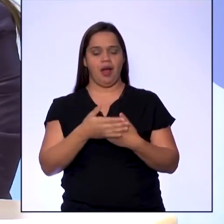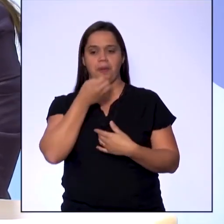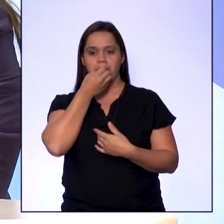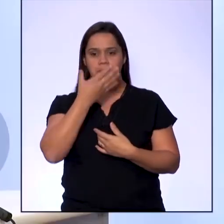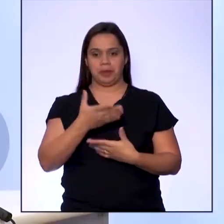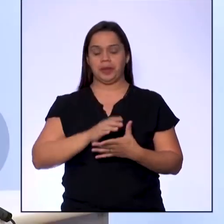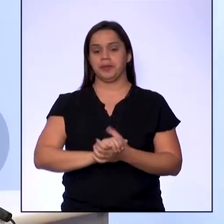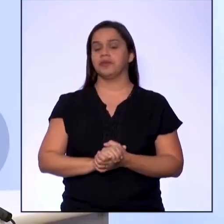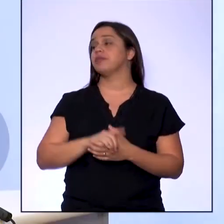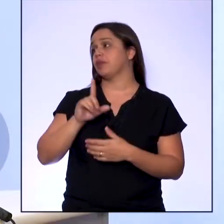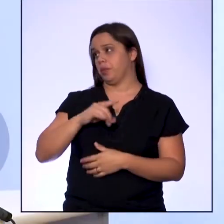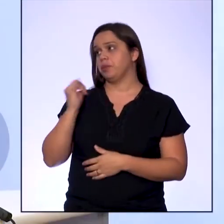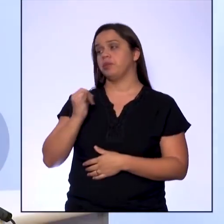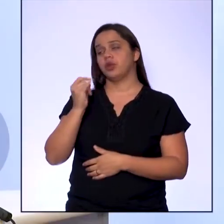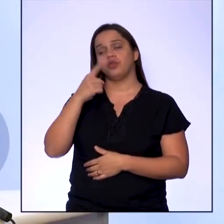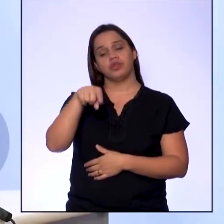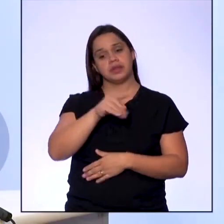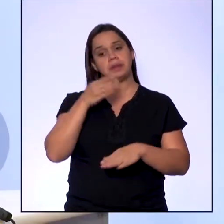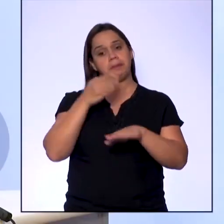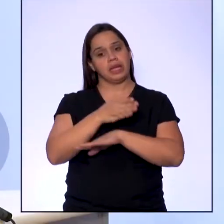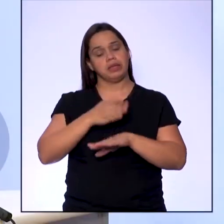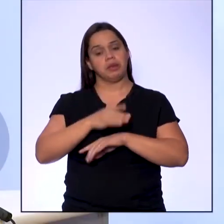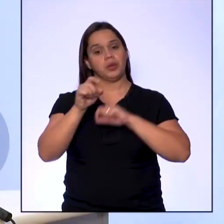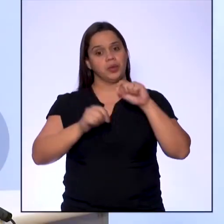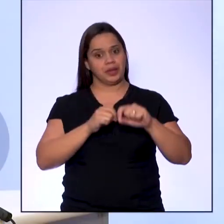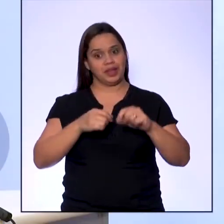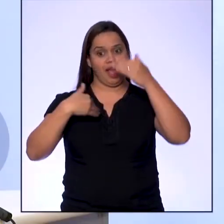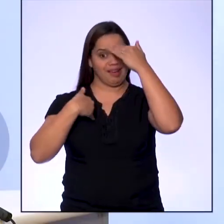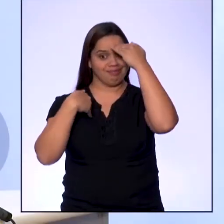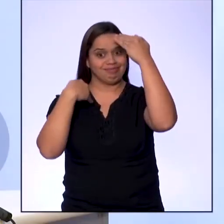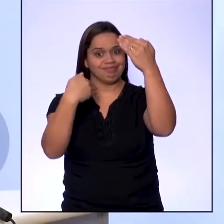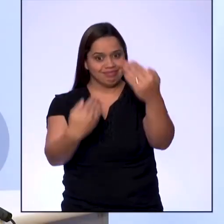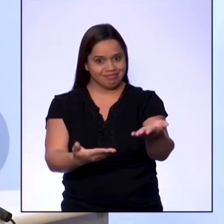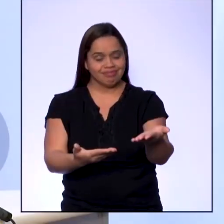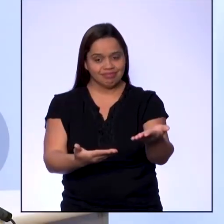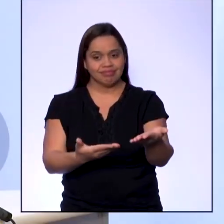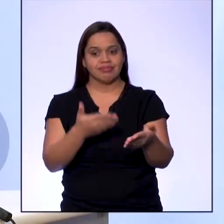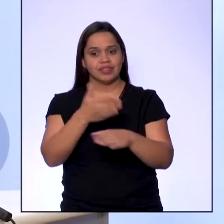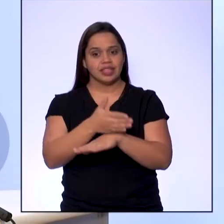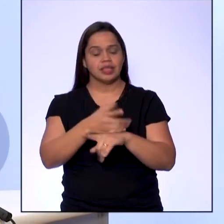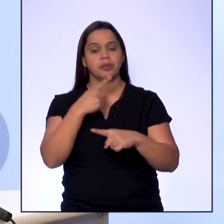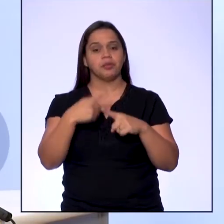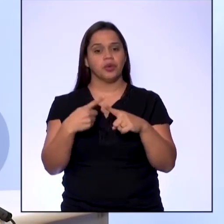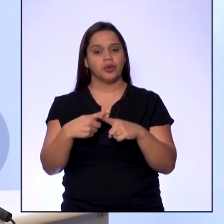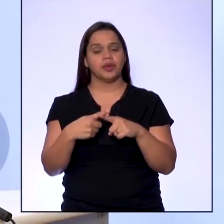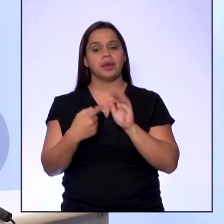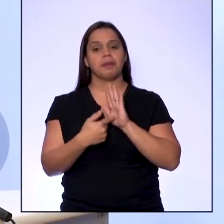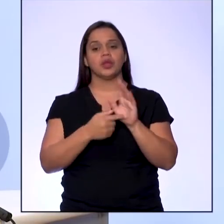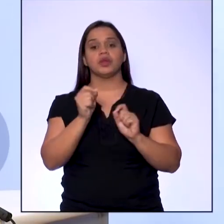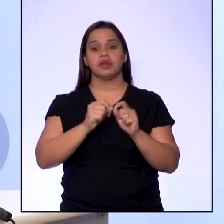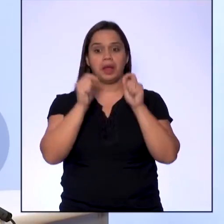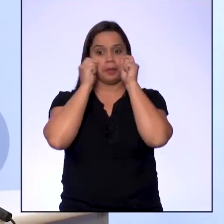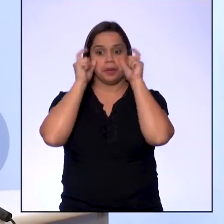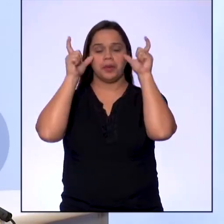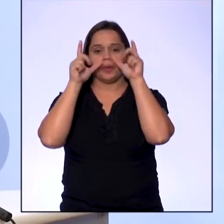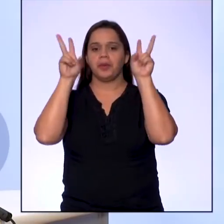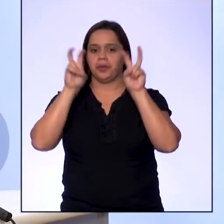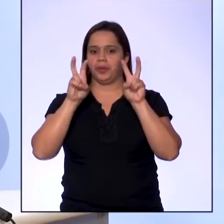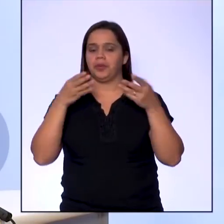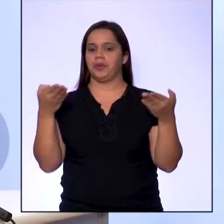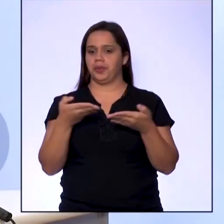Muitas dúvidas também, né, professor? Então, acho que agora é interessante a gente mostrar cada uma das imagens para que a sua devolutiva,